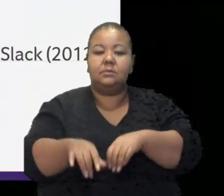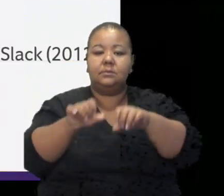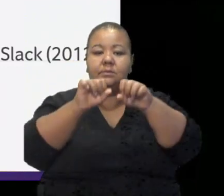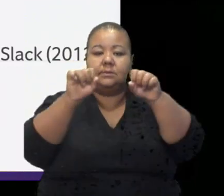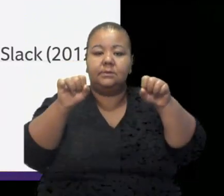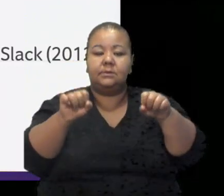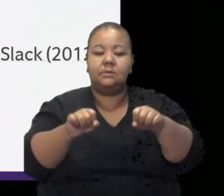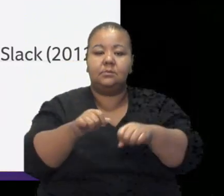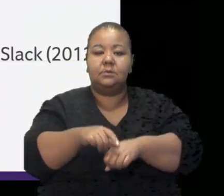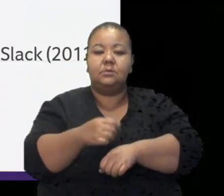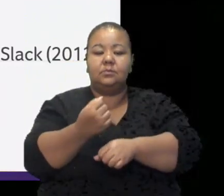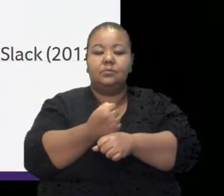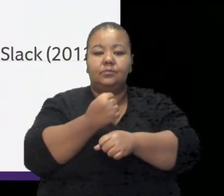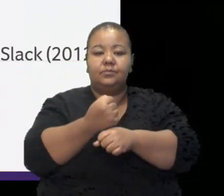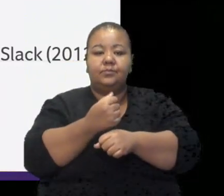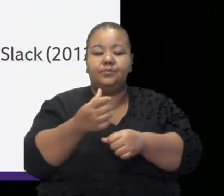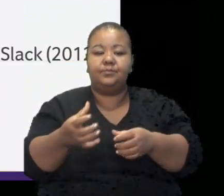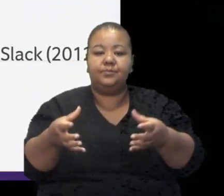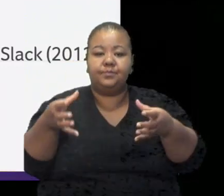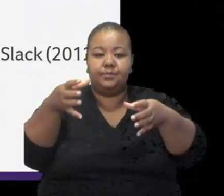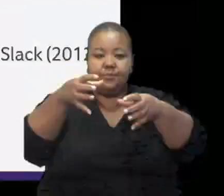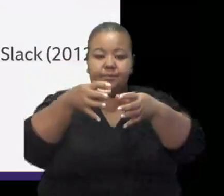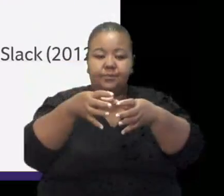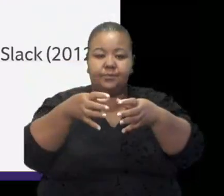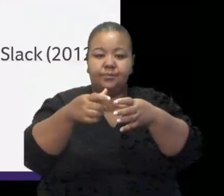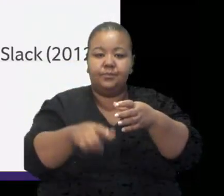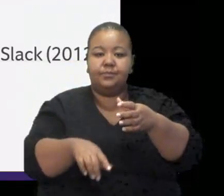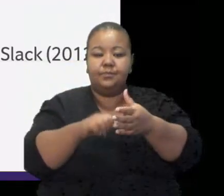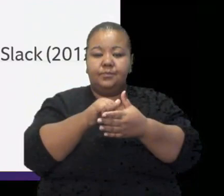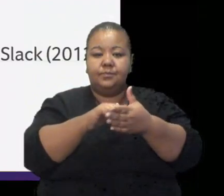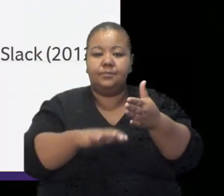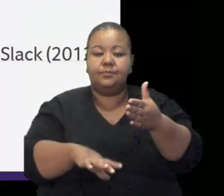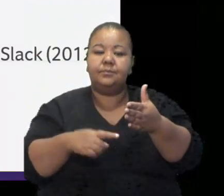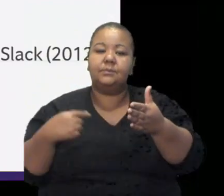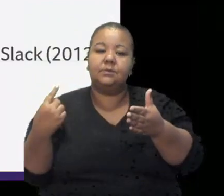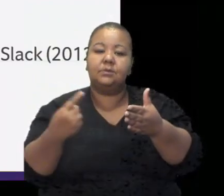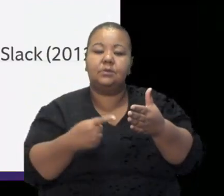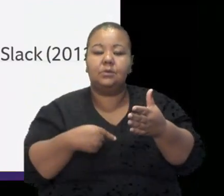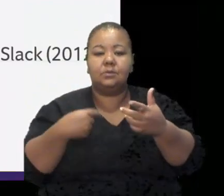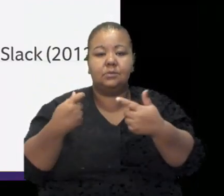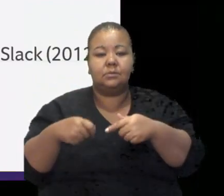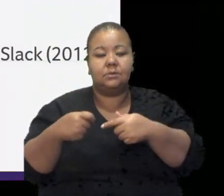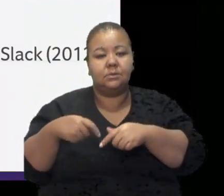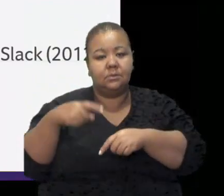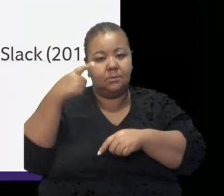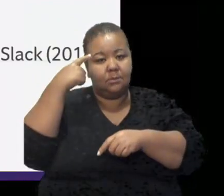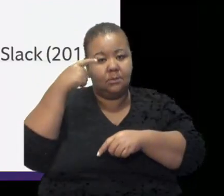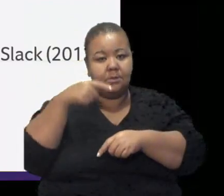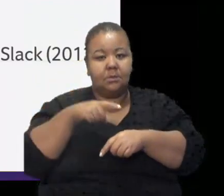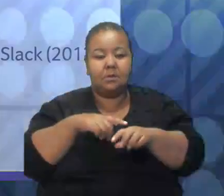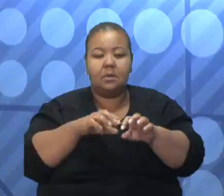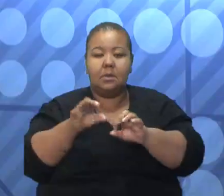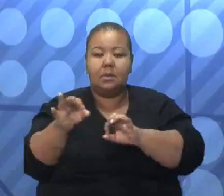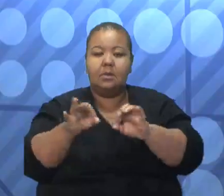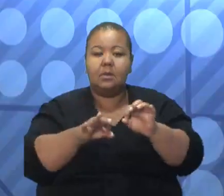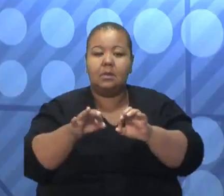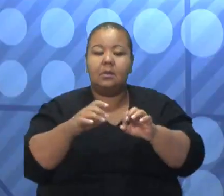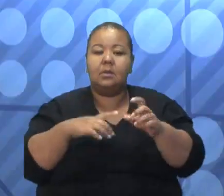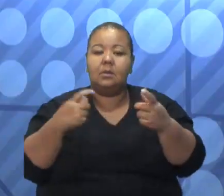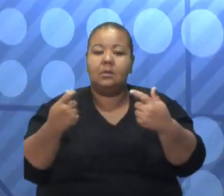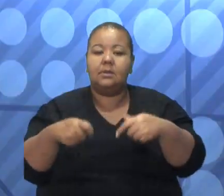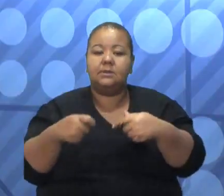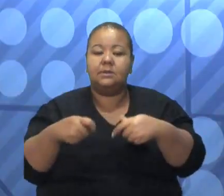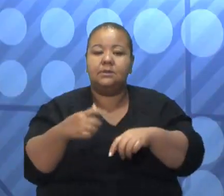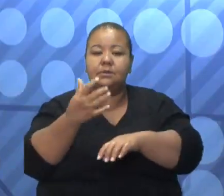de produção e o conjunto de atividades, né, a gente tem que pensar em todo o planejamento da necessidade